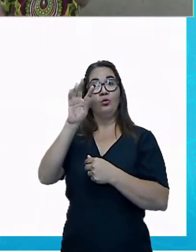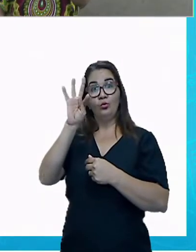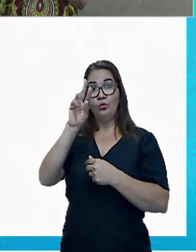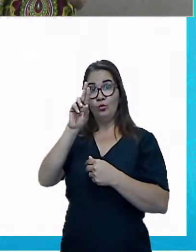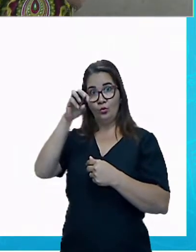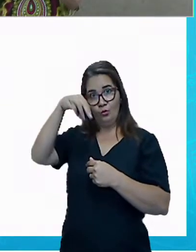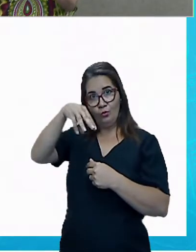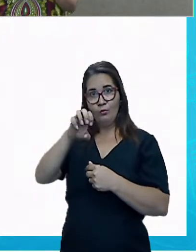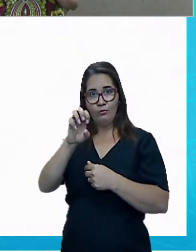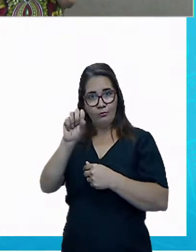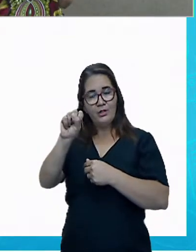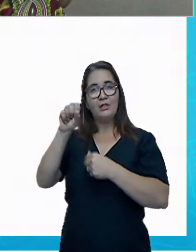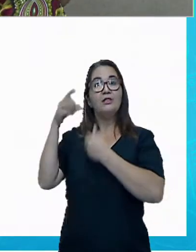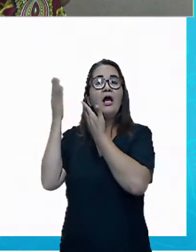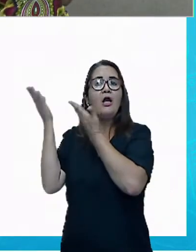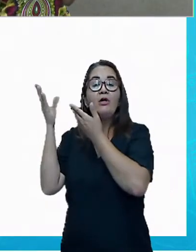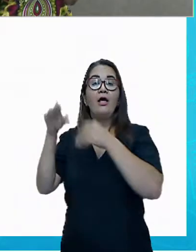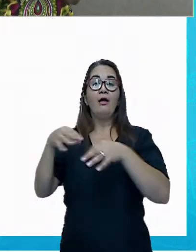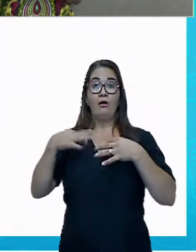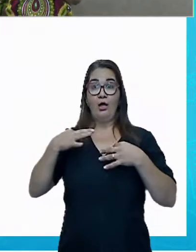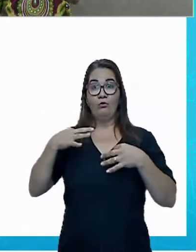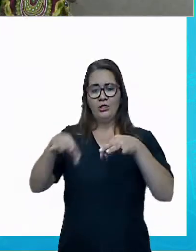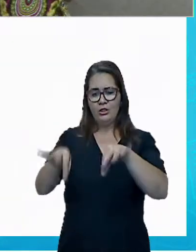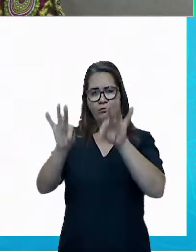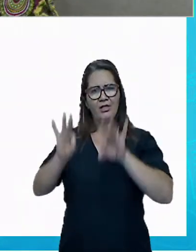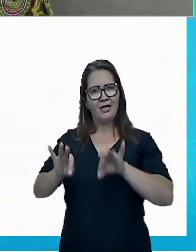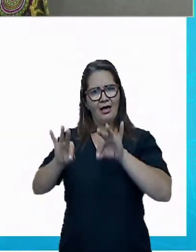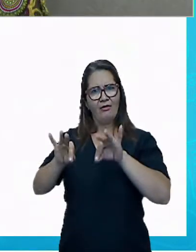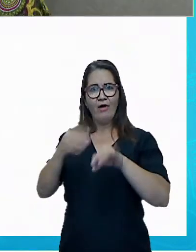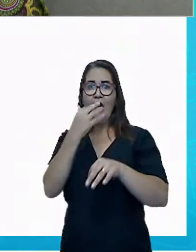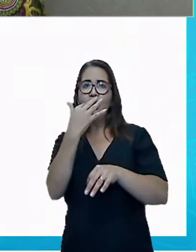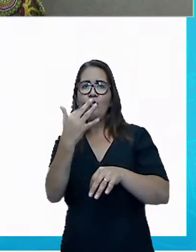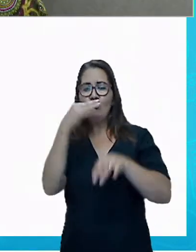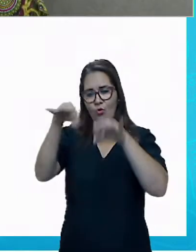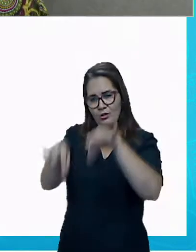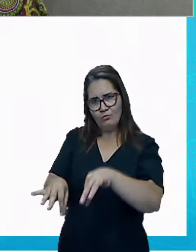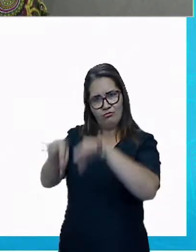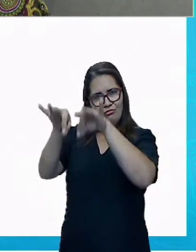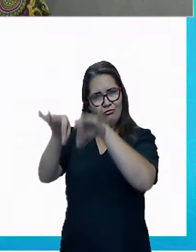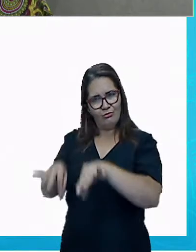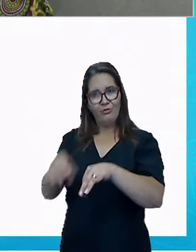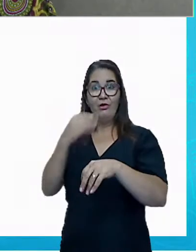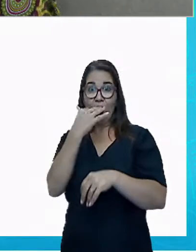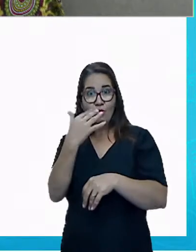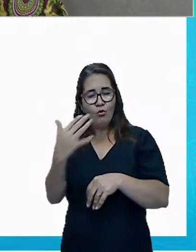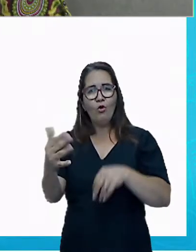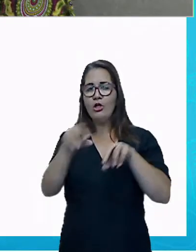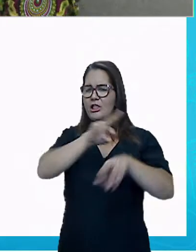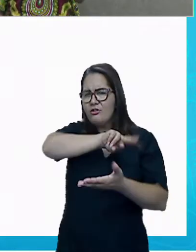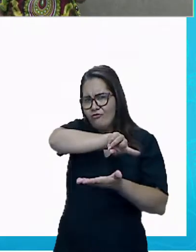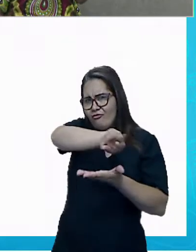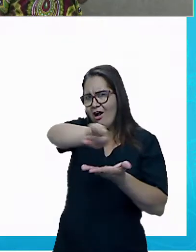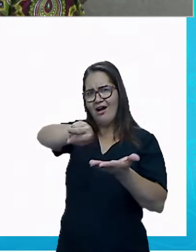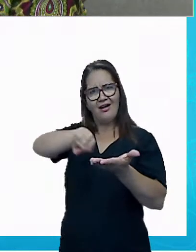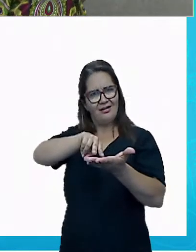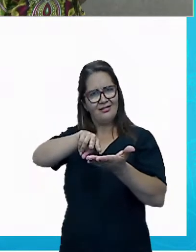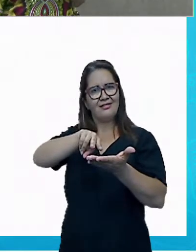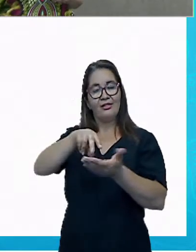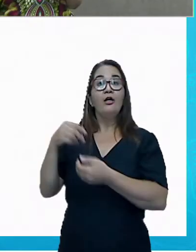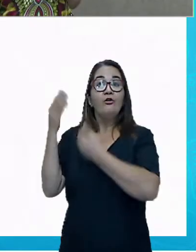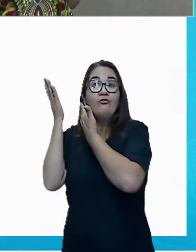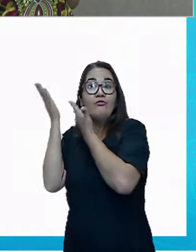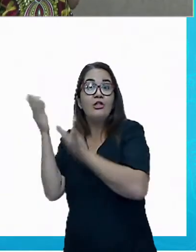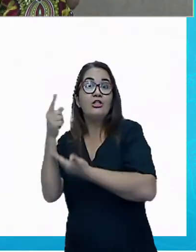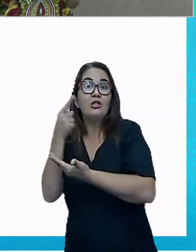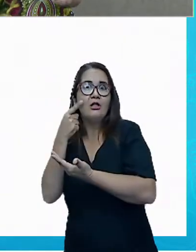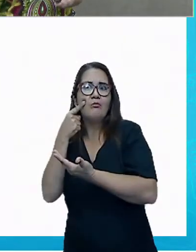disso para o seu artesanato. Também a serralheria, né? Trabalhavam com aço, com